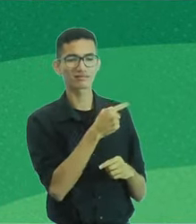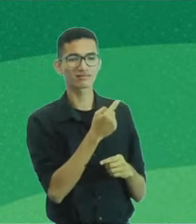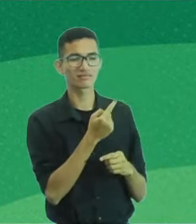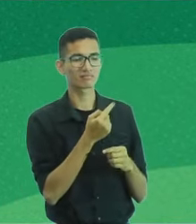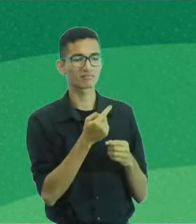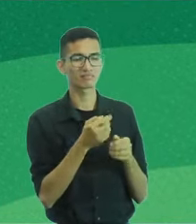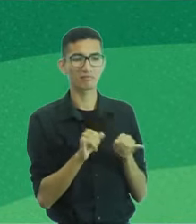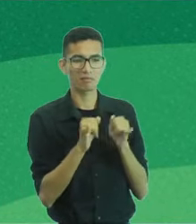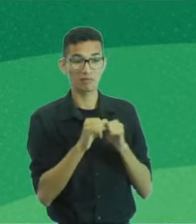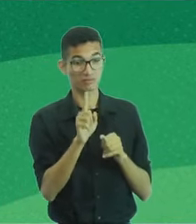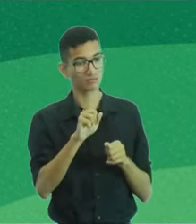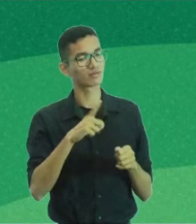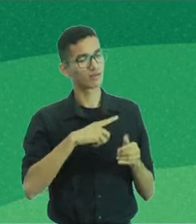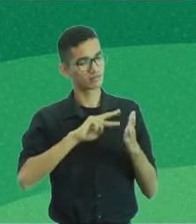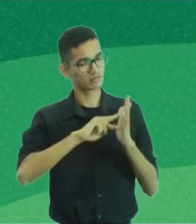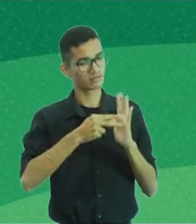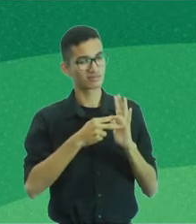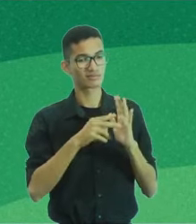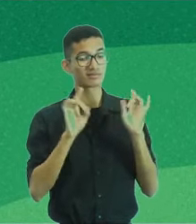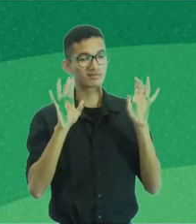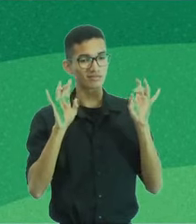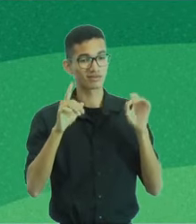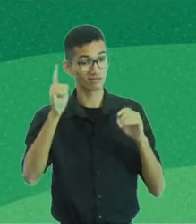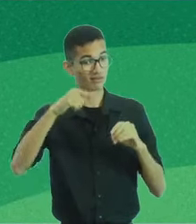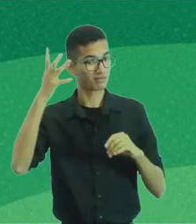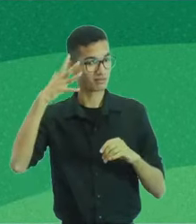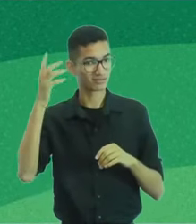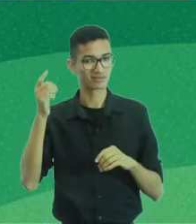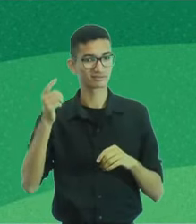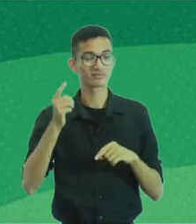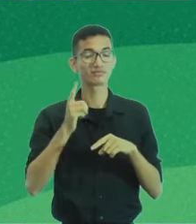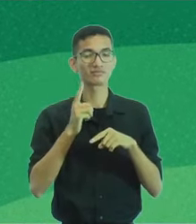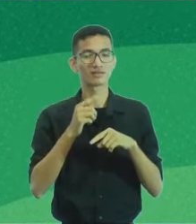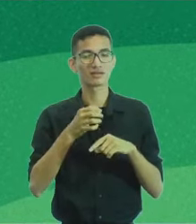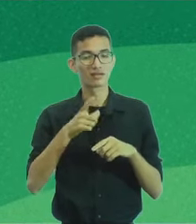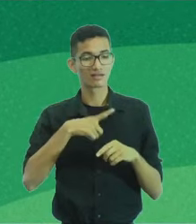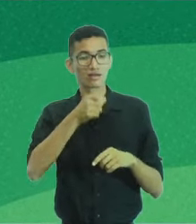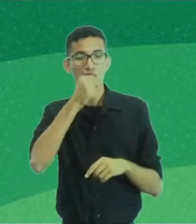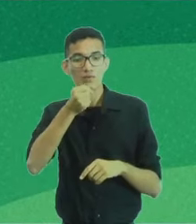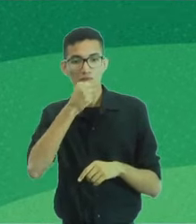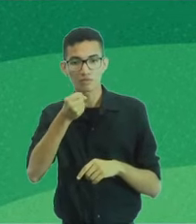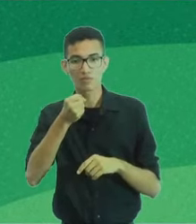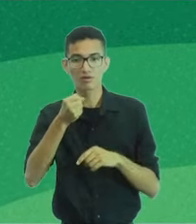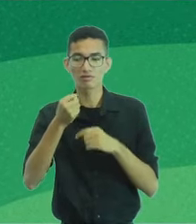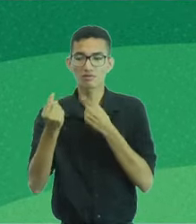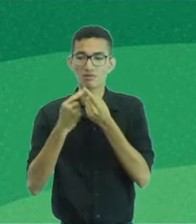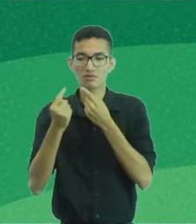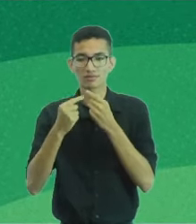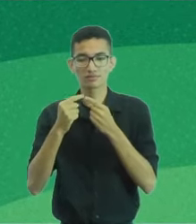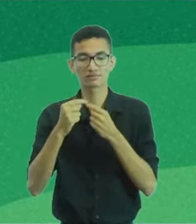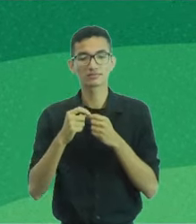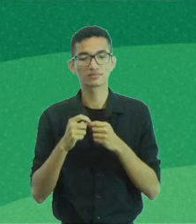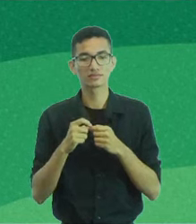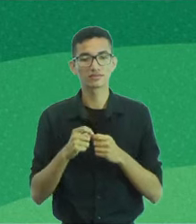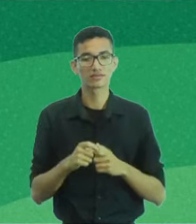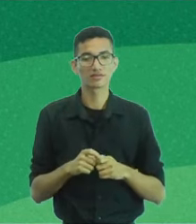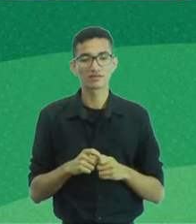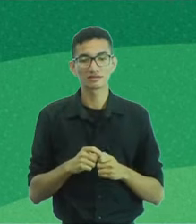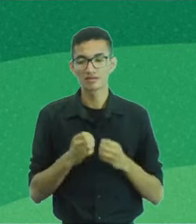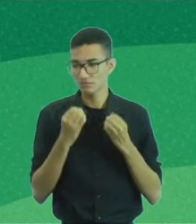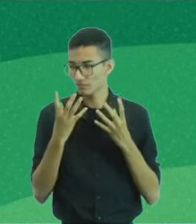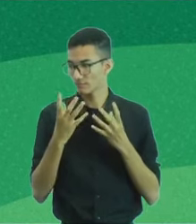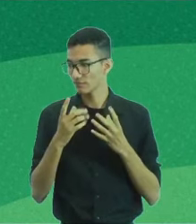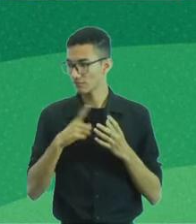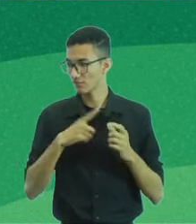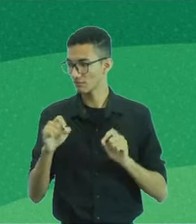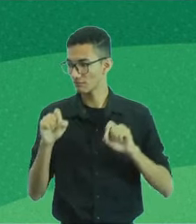um significado muito especial aqui nessa palestra tava vindo um podcast que eu gosto bastante e eles gravaram um